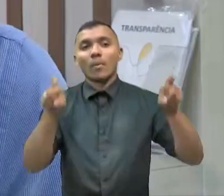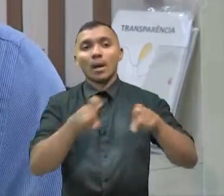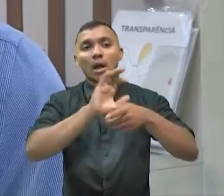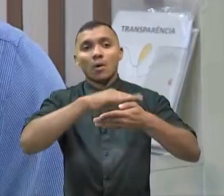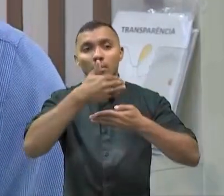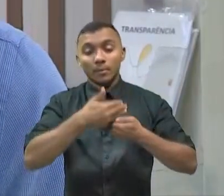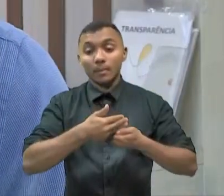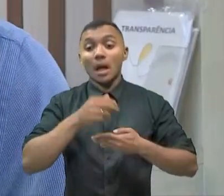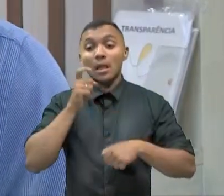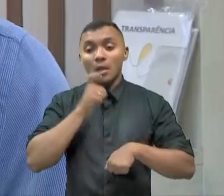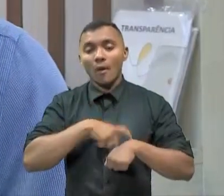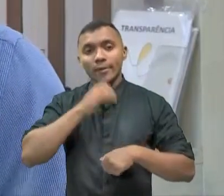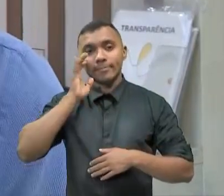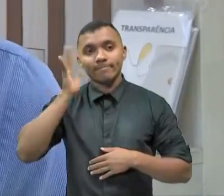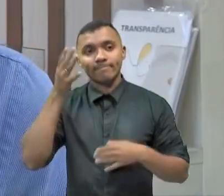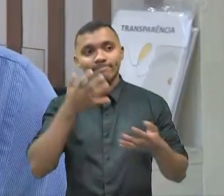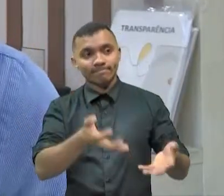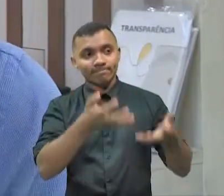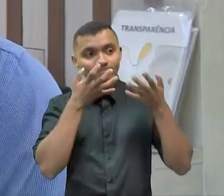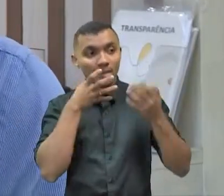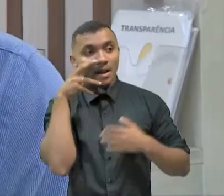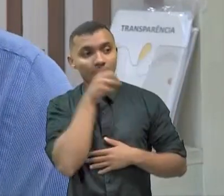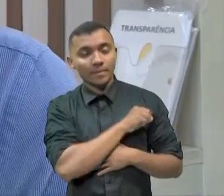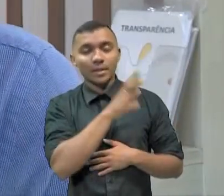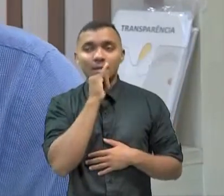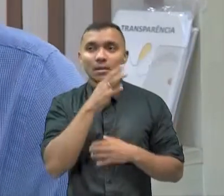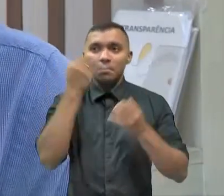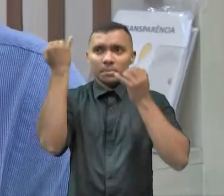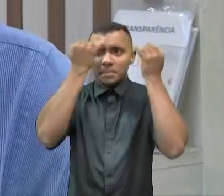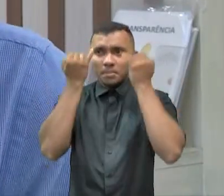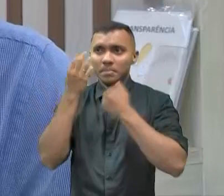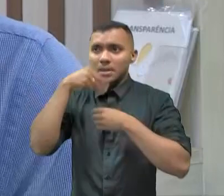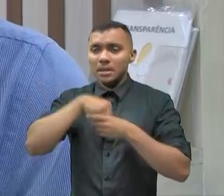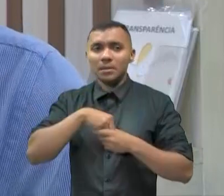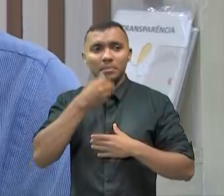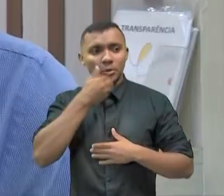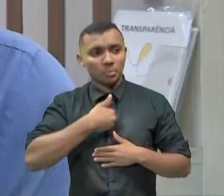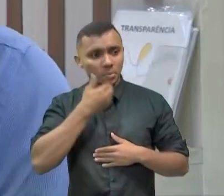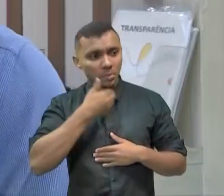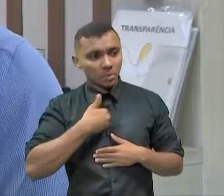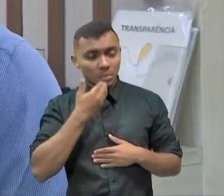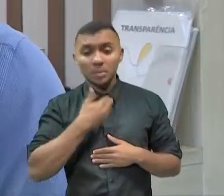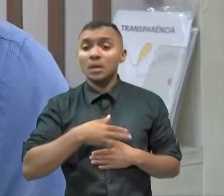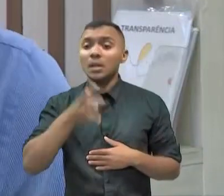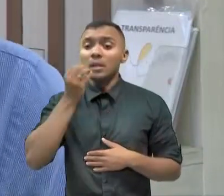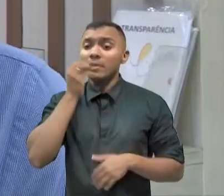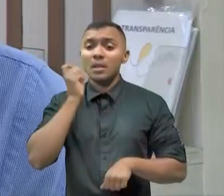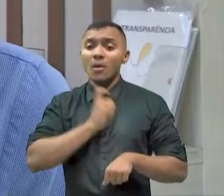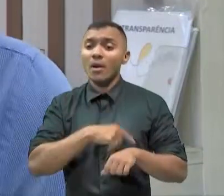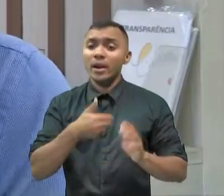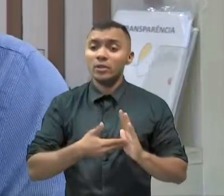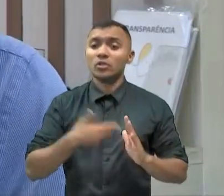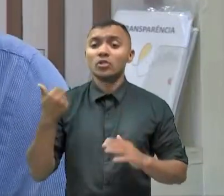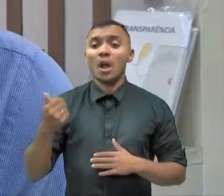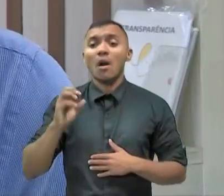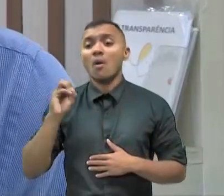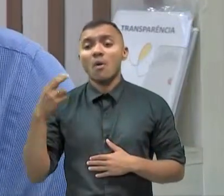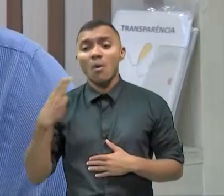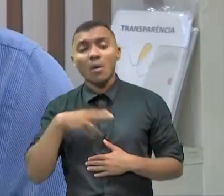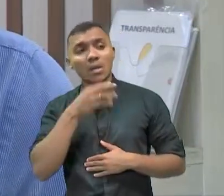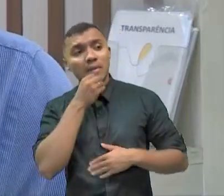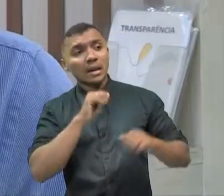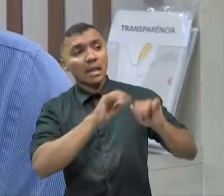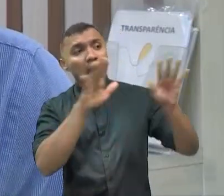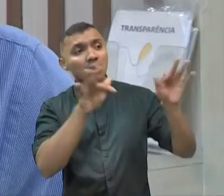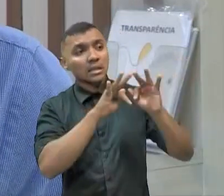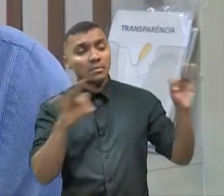uma solução, que muitas vezes aquelas informações que estavam sendo pedidas na LAC, elas poderiam ser dispensadas ou simplificadas para que o